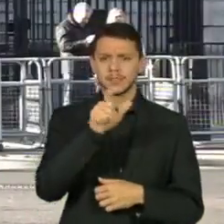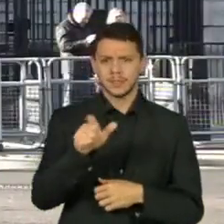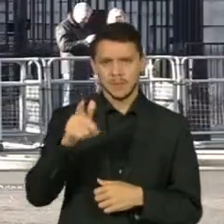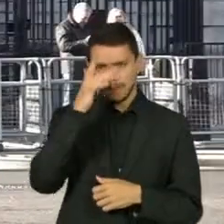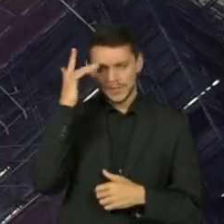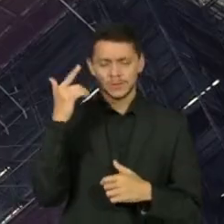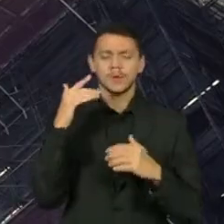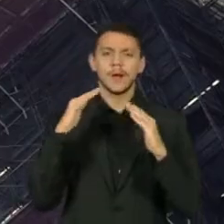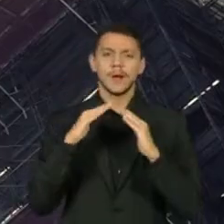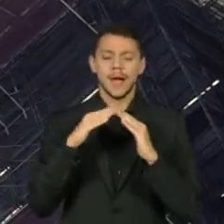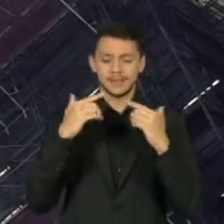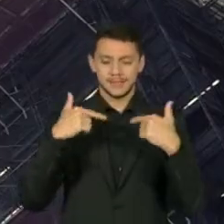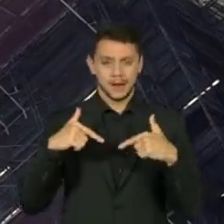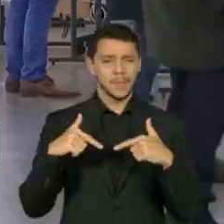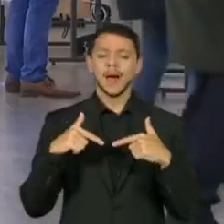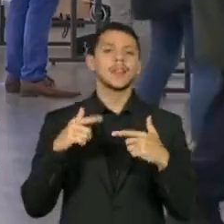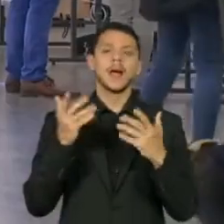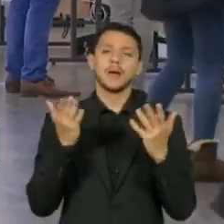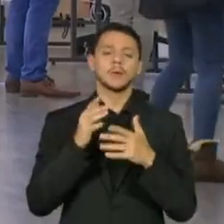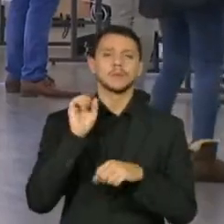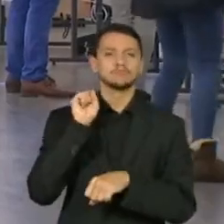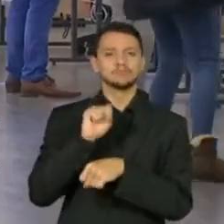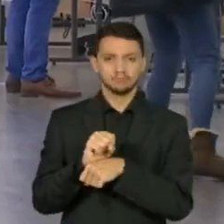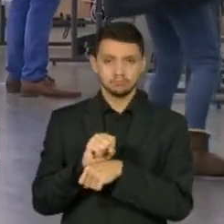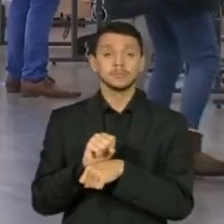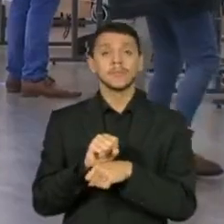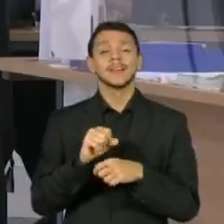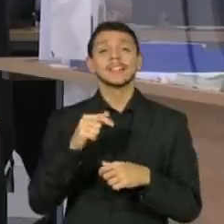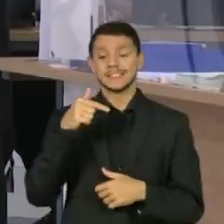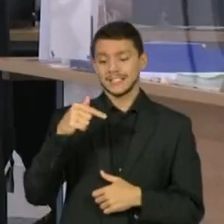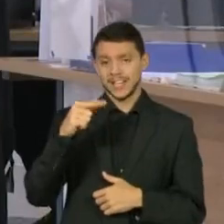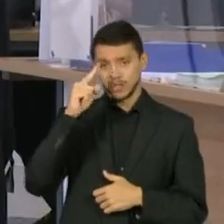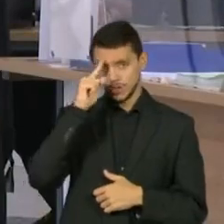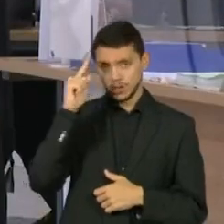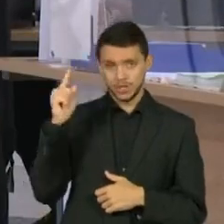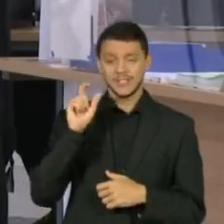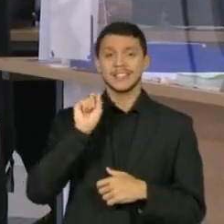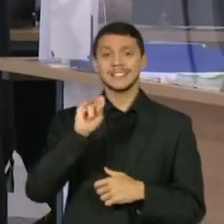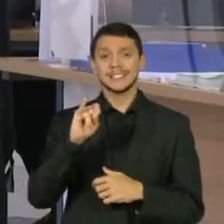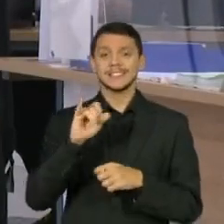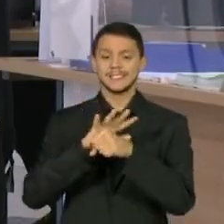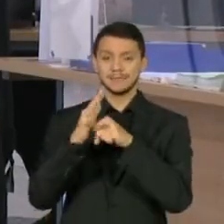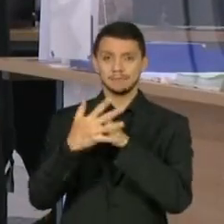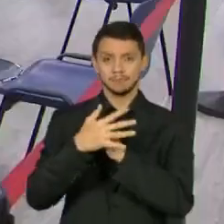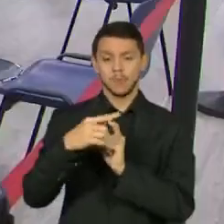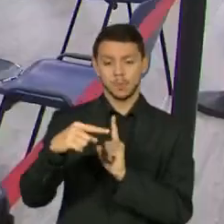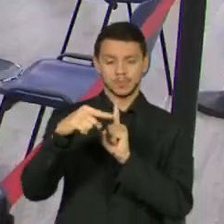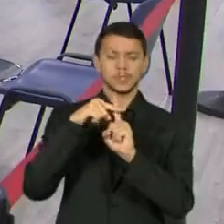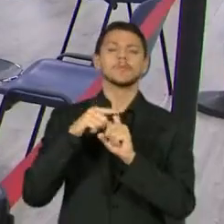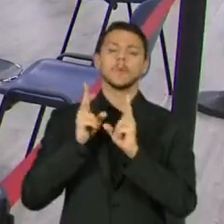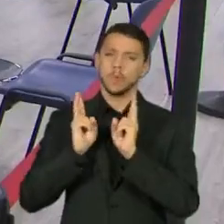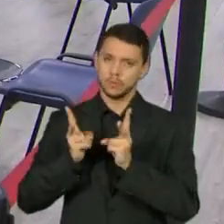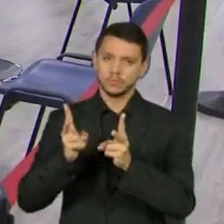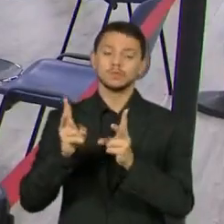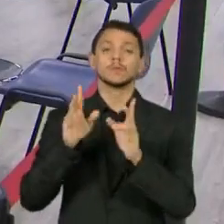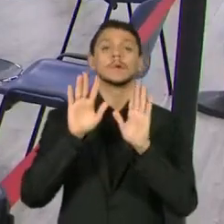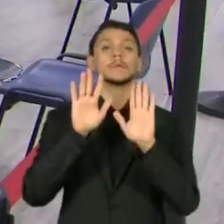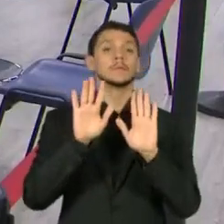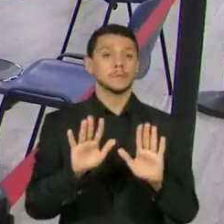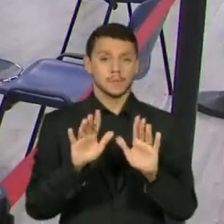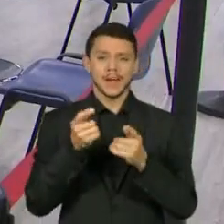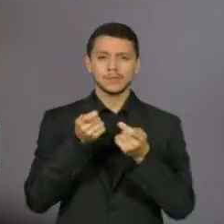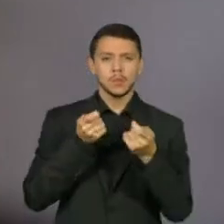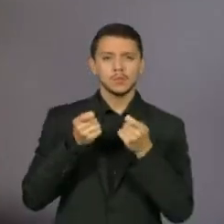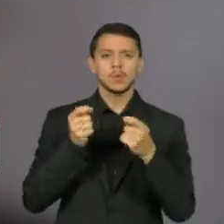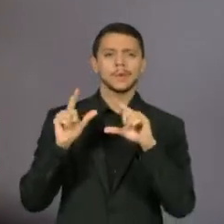em Home Office está suspenso o isolamento de 7 dias para quem testar positivo está mantido mas o controle